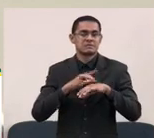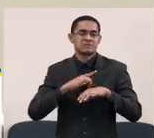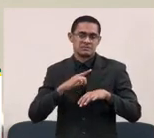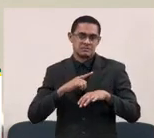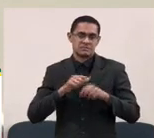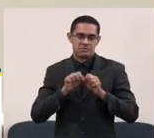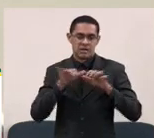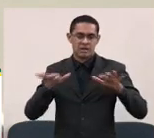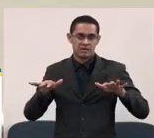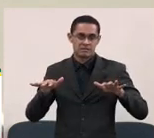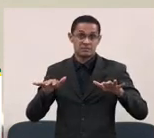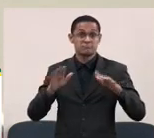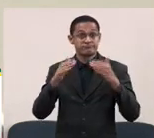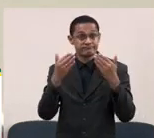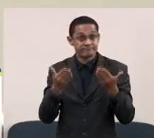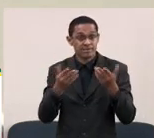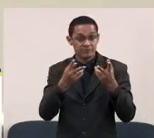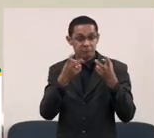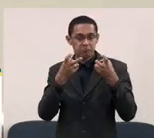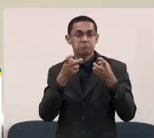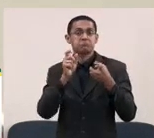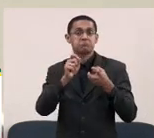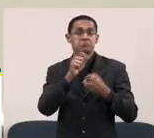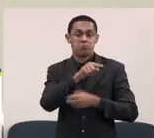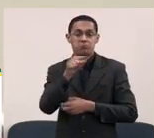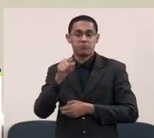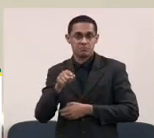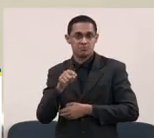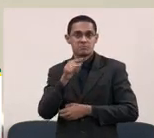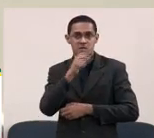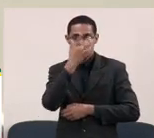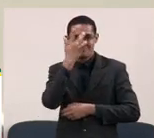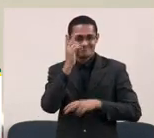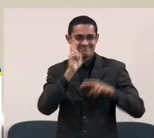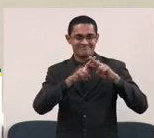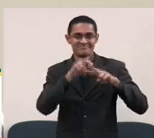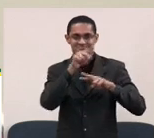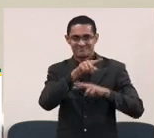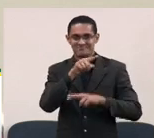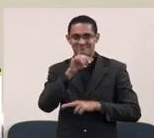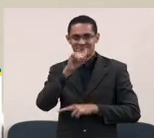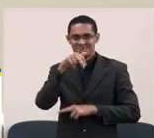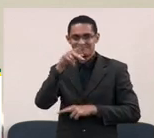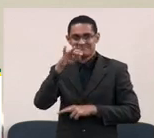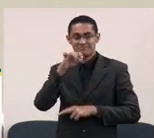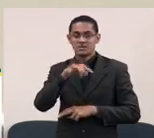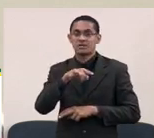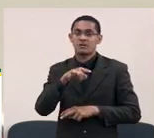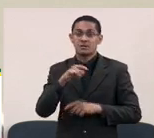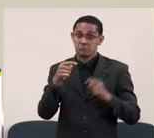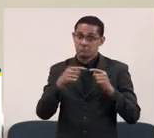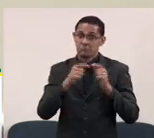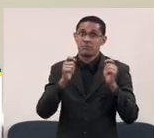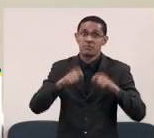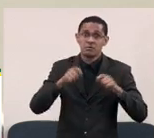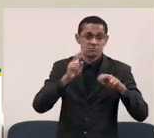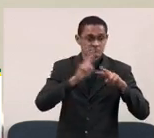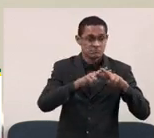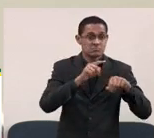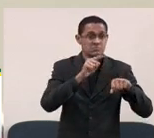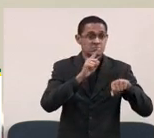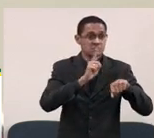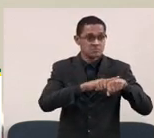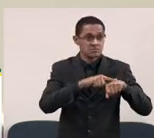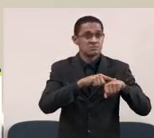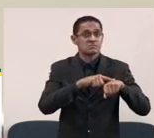Então, se vê que nós, muitos deles estão presos ainda, já poderiam ter saído, já cumpriu prisão, estão